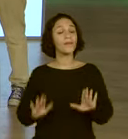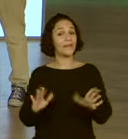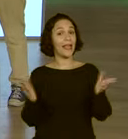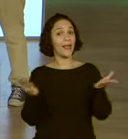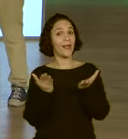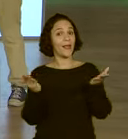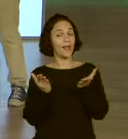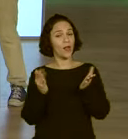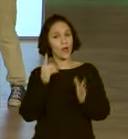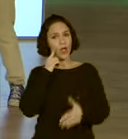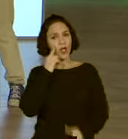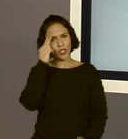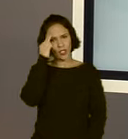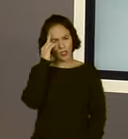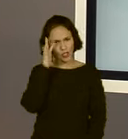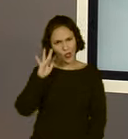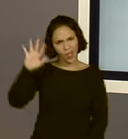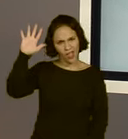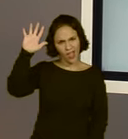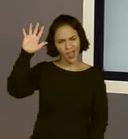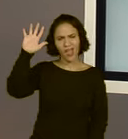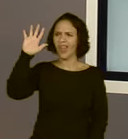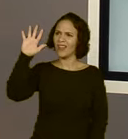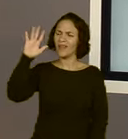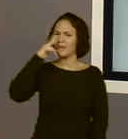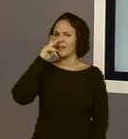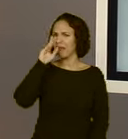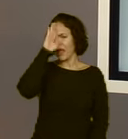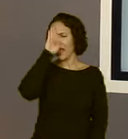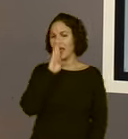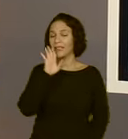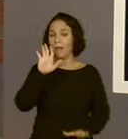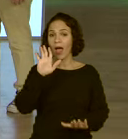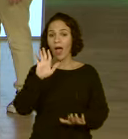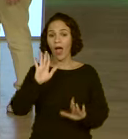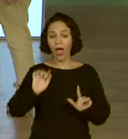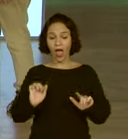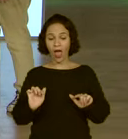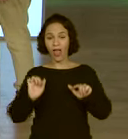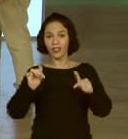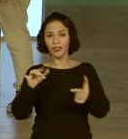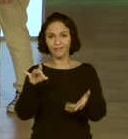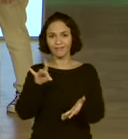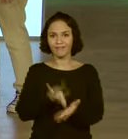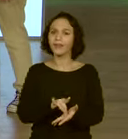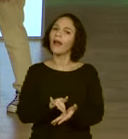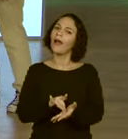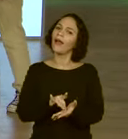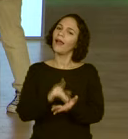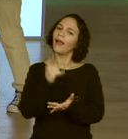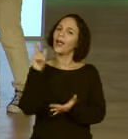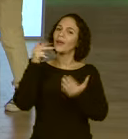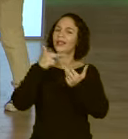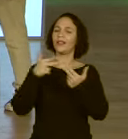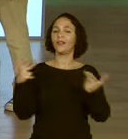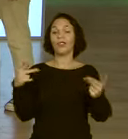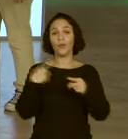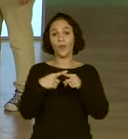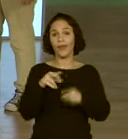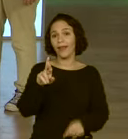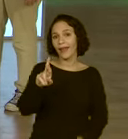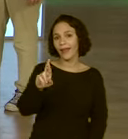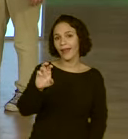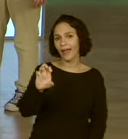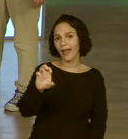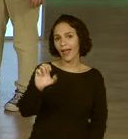Agora, sonhar não custa nada, mas realizar já é uma outra história, né, professor? Sim. Realizar não é só sonhar, não é verdade?